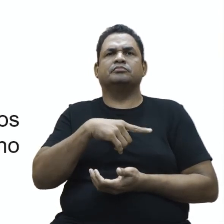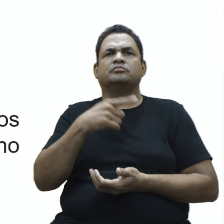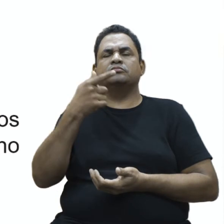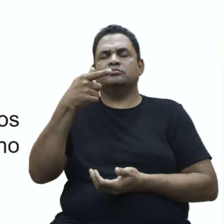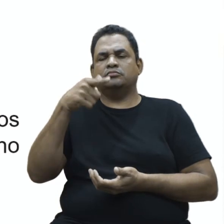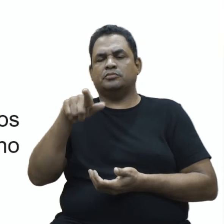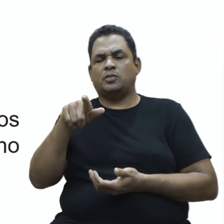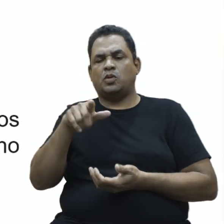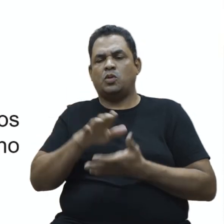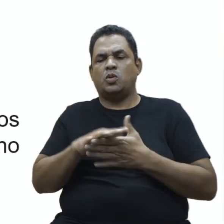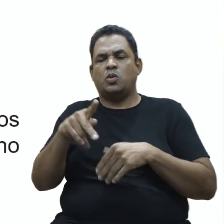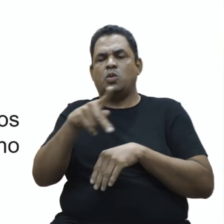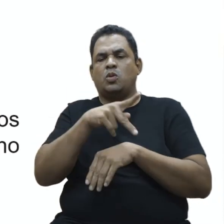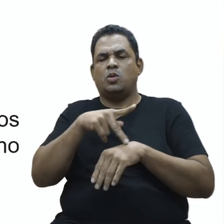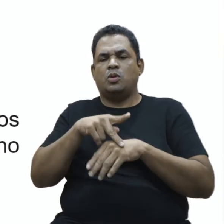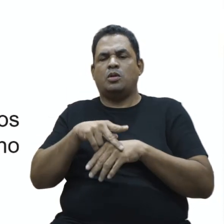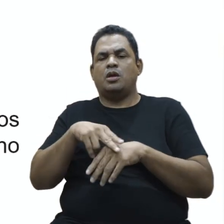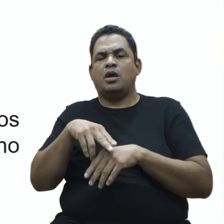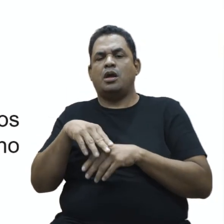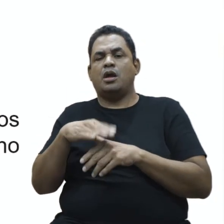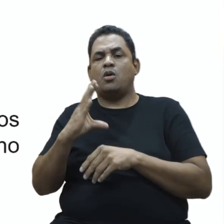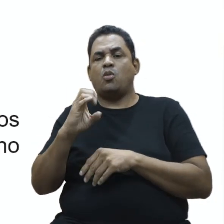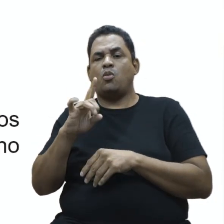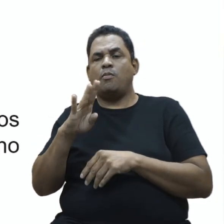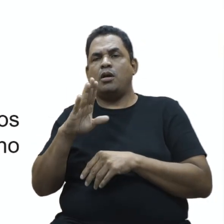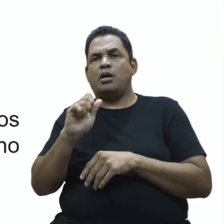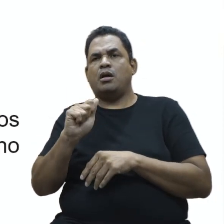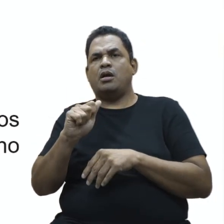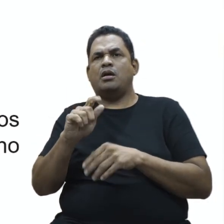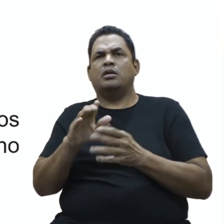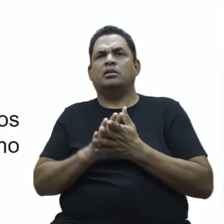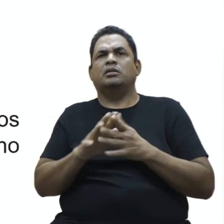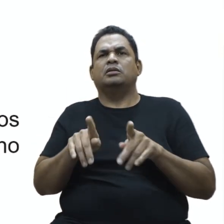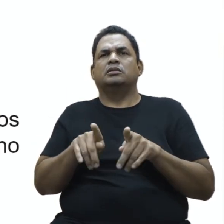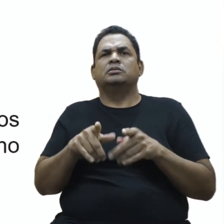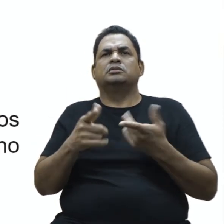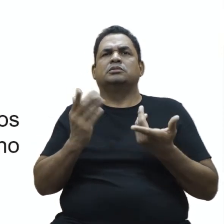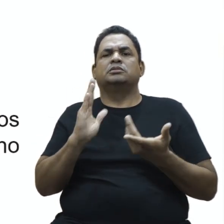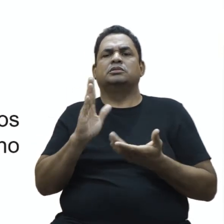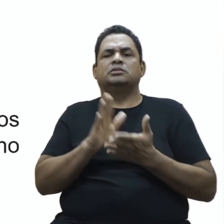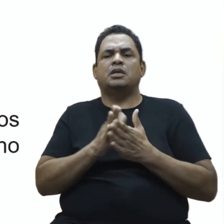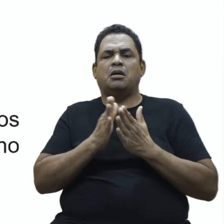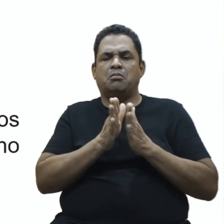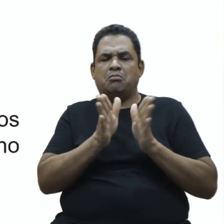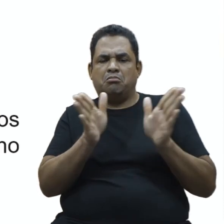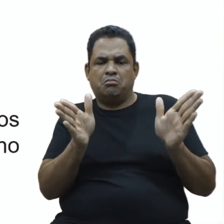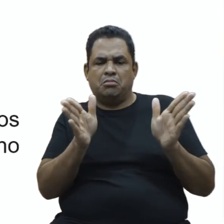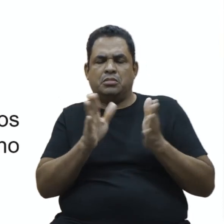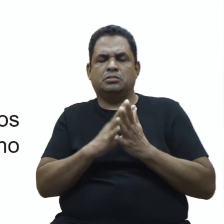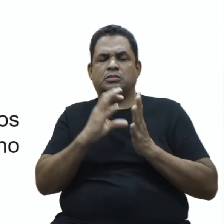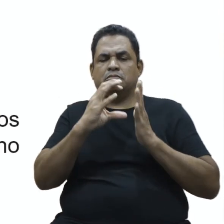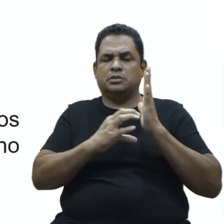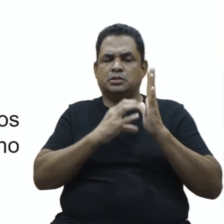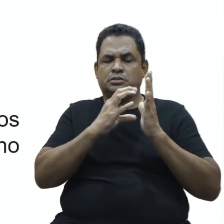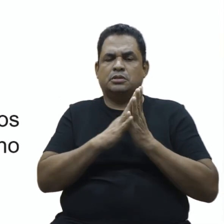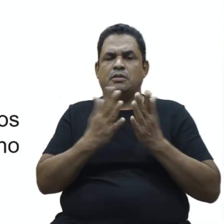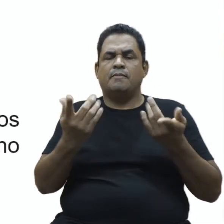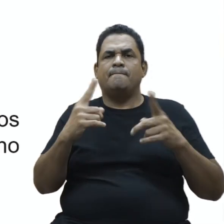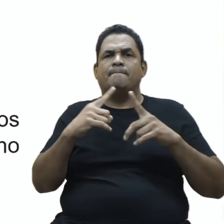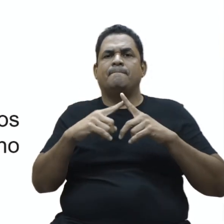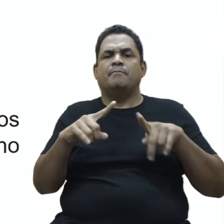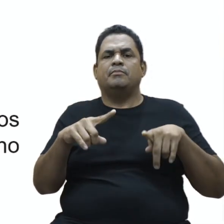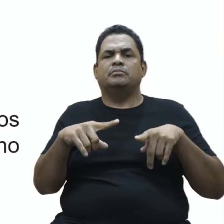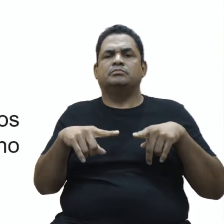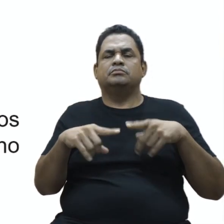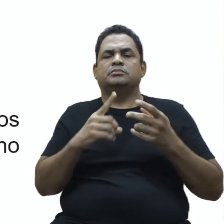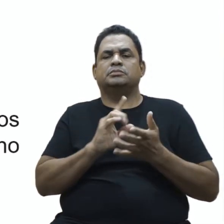outro país, que é Cuba, né? Que também, acho que agora já está aberto a outro partido, mas até então, até um tempo desse, era